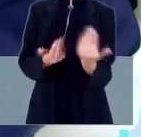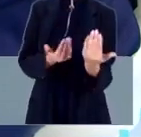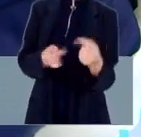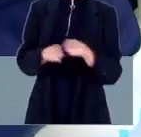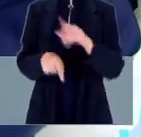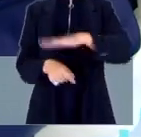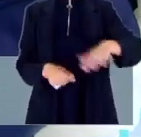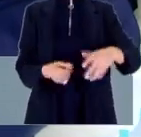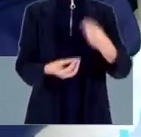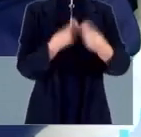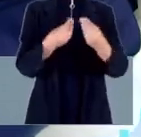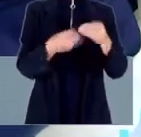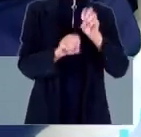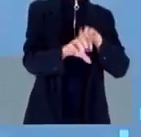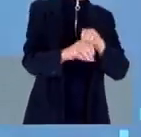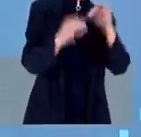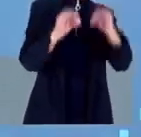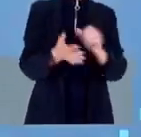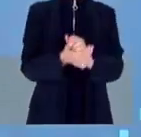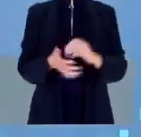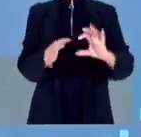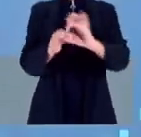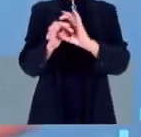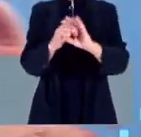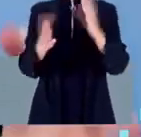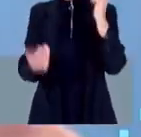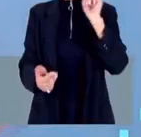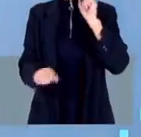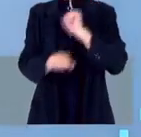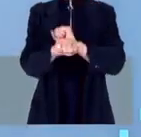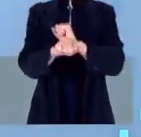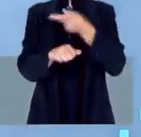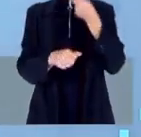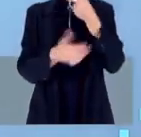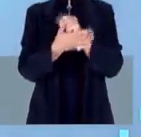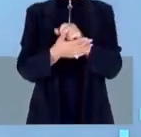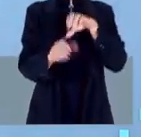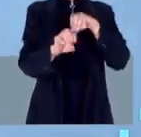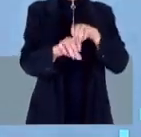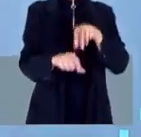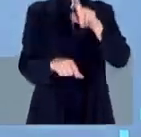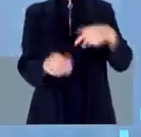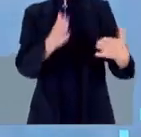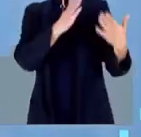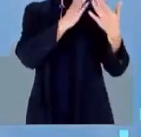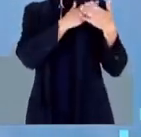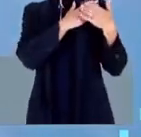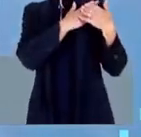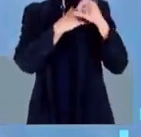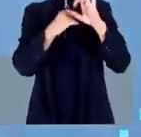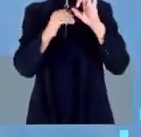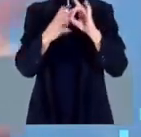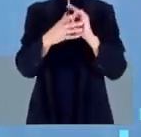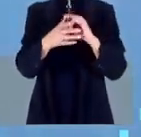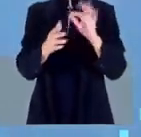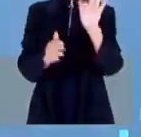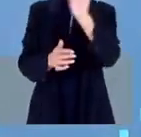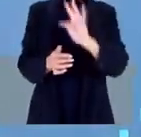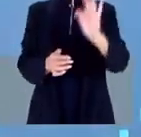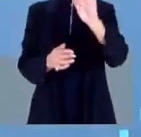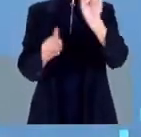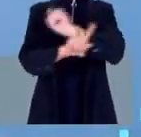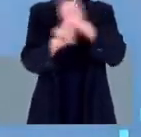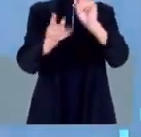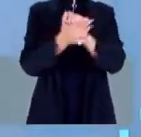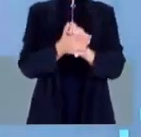jovens a união pela primeira vez vai deixar de dizer que a educação a responsabilidade da união é apenas com ensino universitário Não